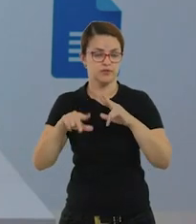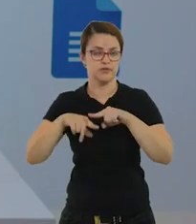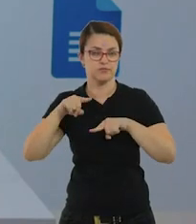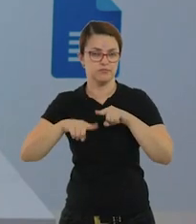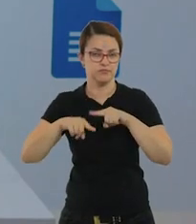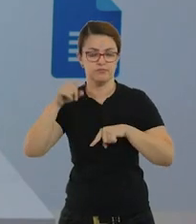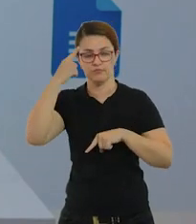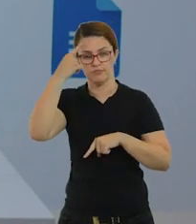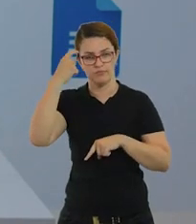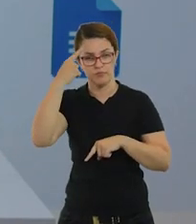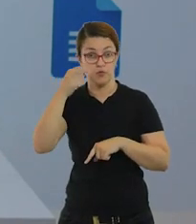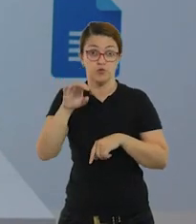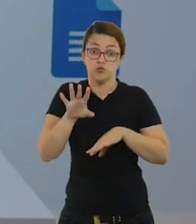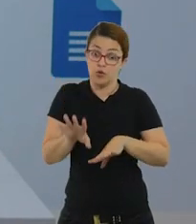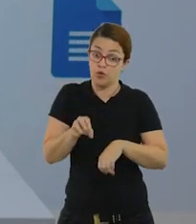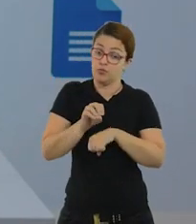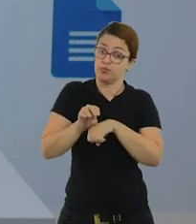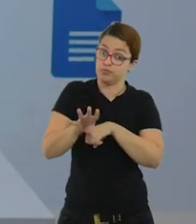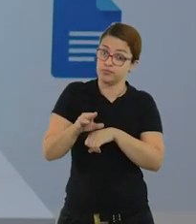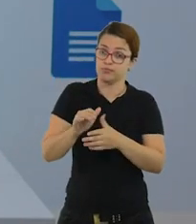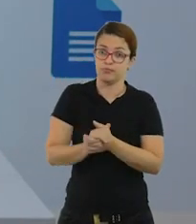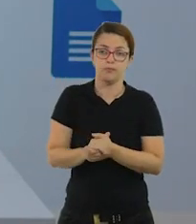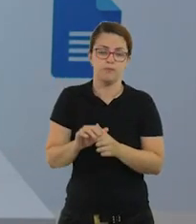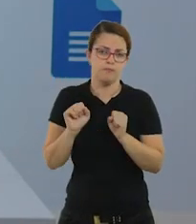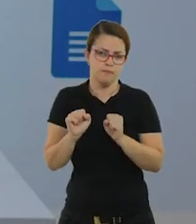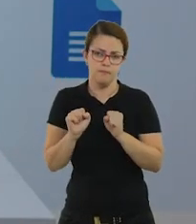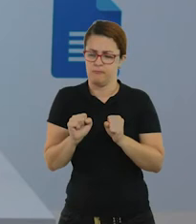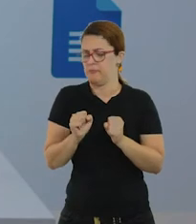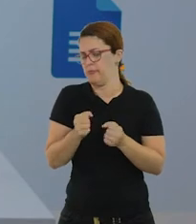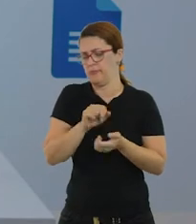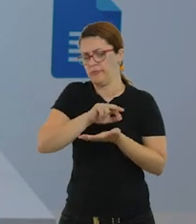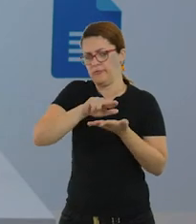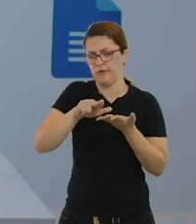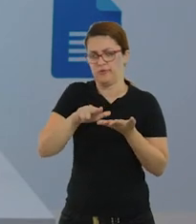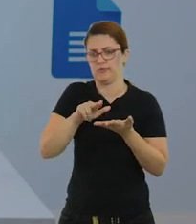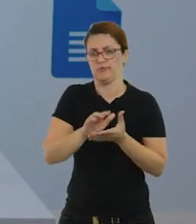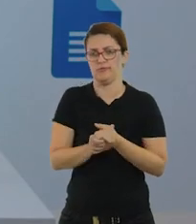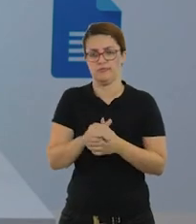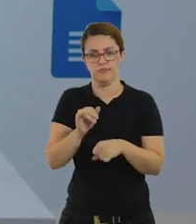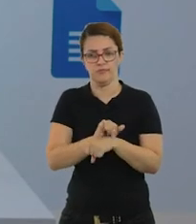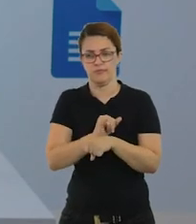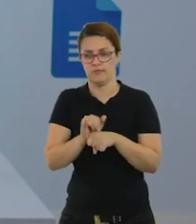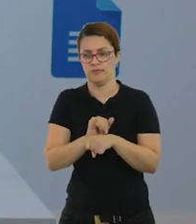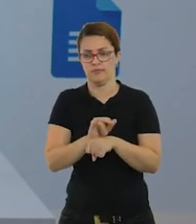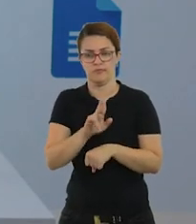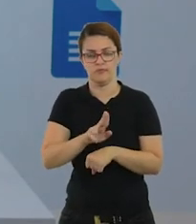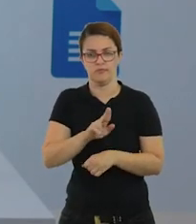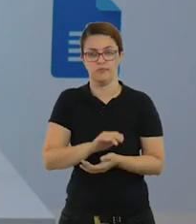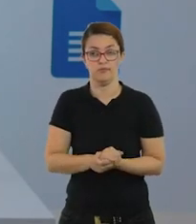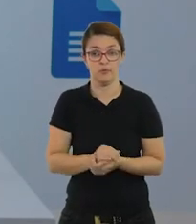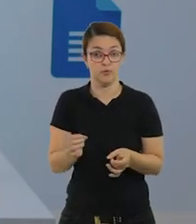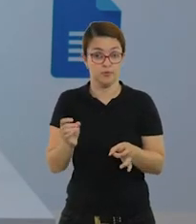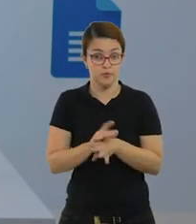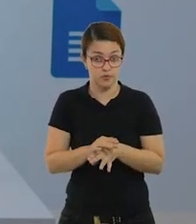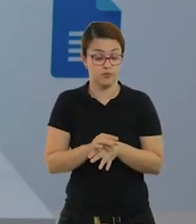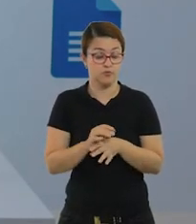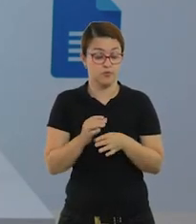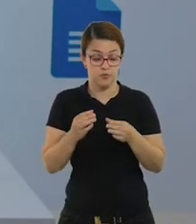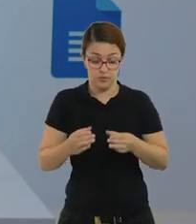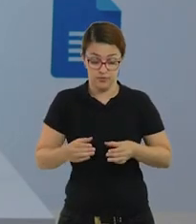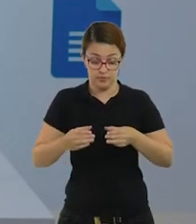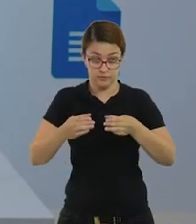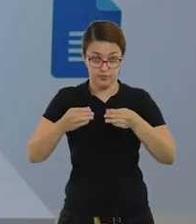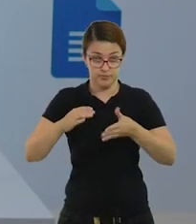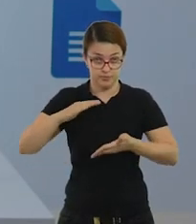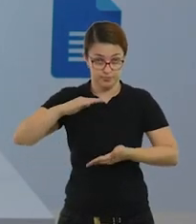vai utilizar a sua criatividade. Eu vou dar aqui sugestões, mas você pode ir muito além. Por exemplo, esse que já está pronto, eu fiz